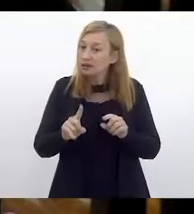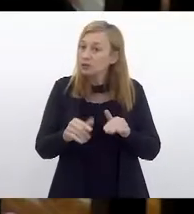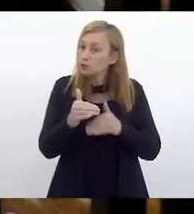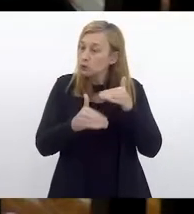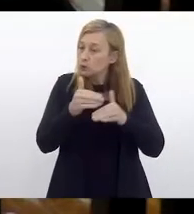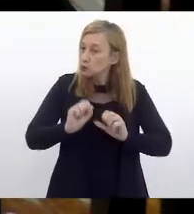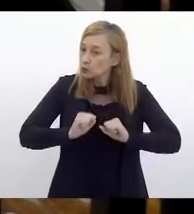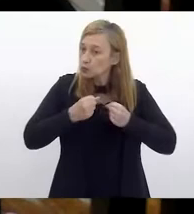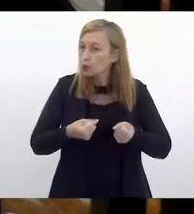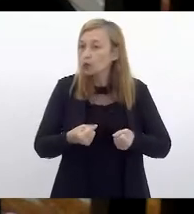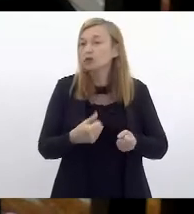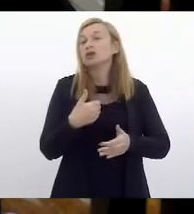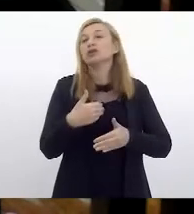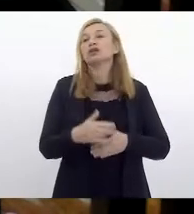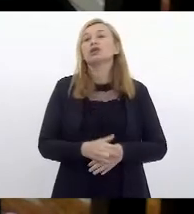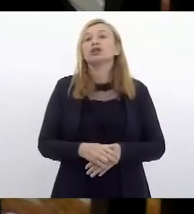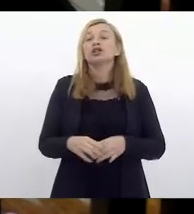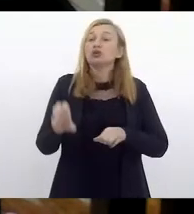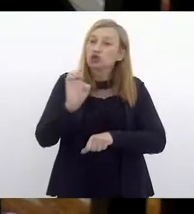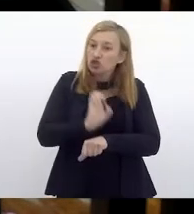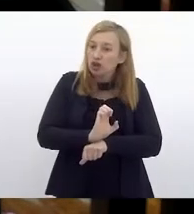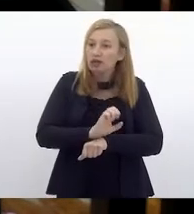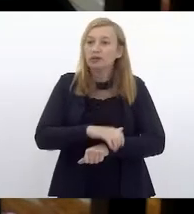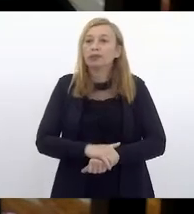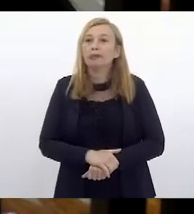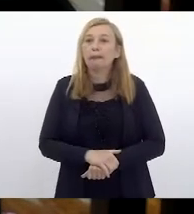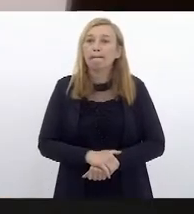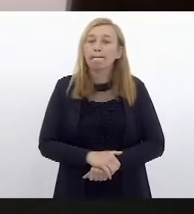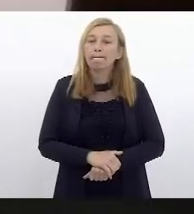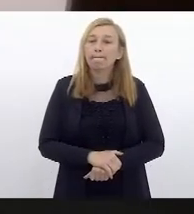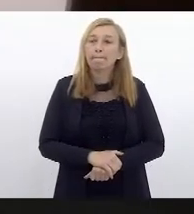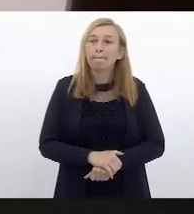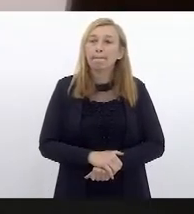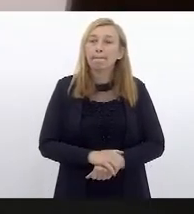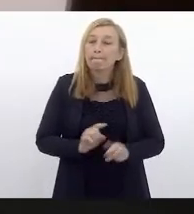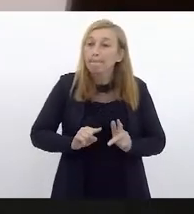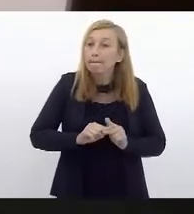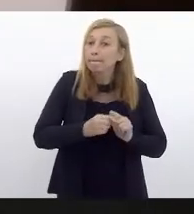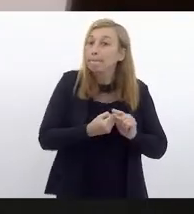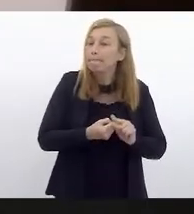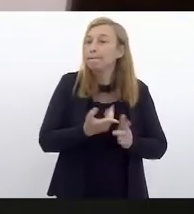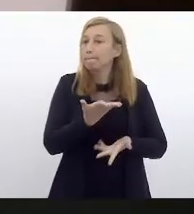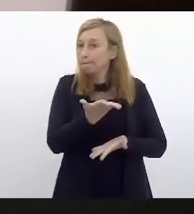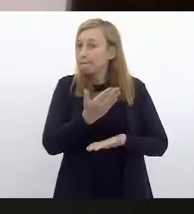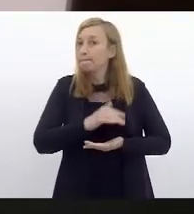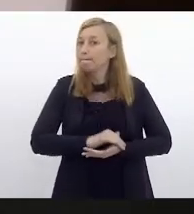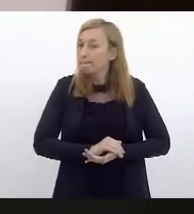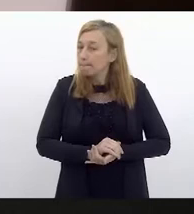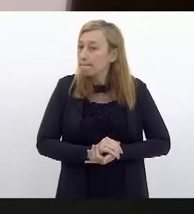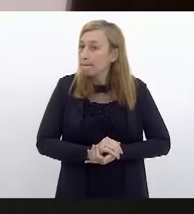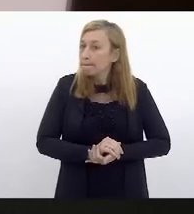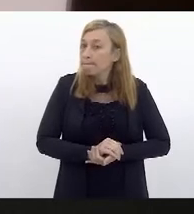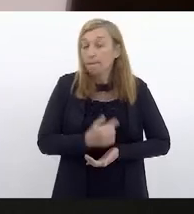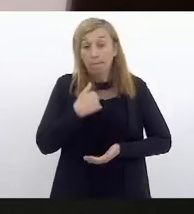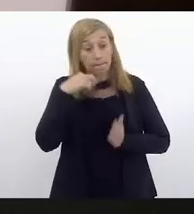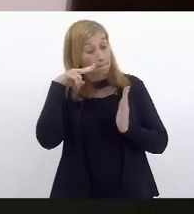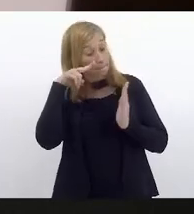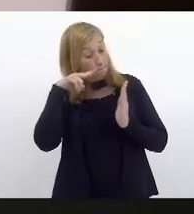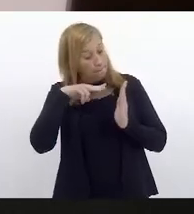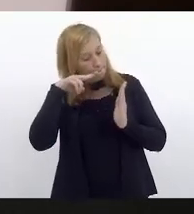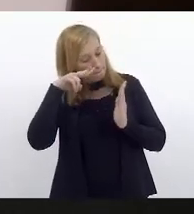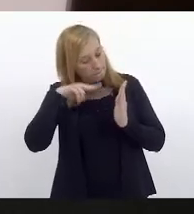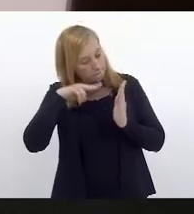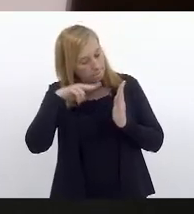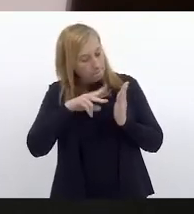desenvolvida. E o Estado ficou de regulamentá-la. E eu li